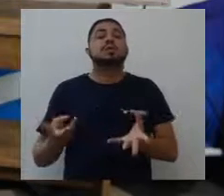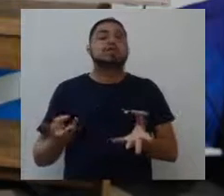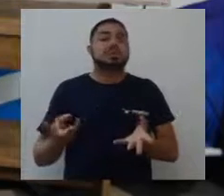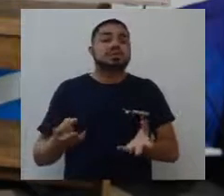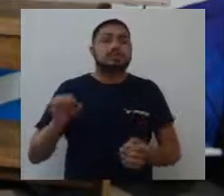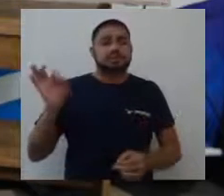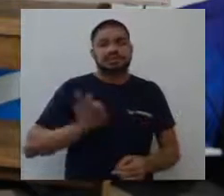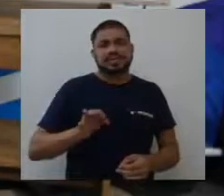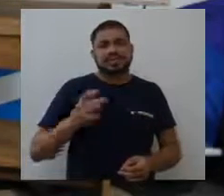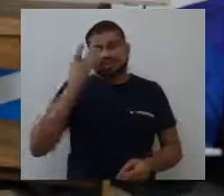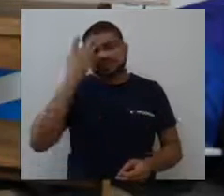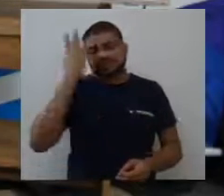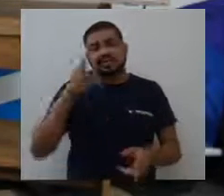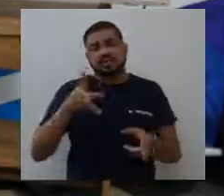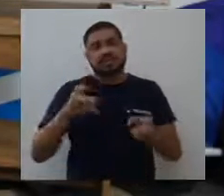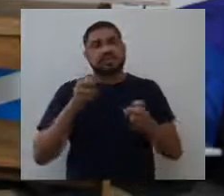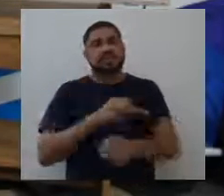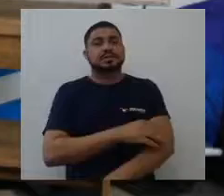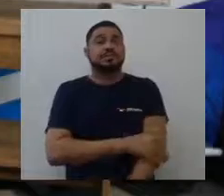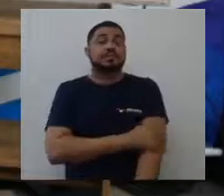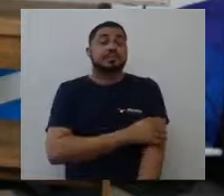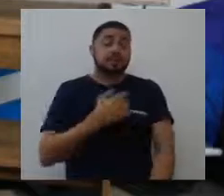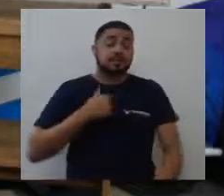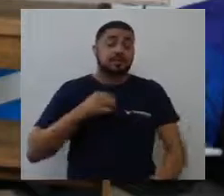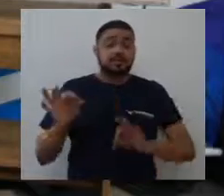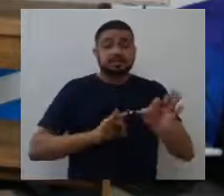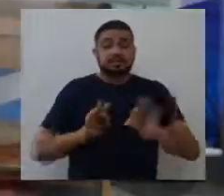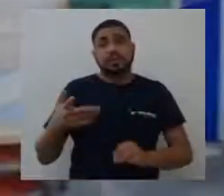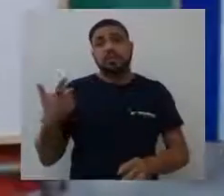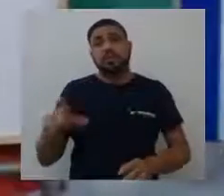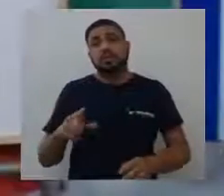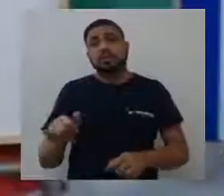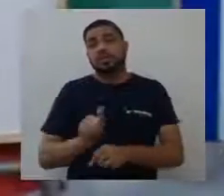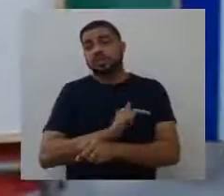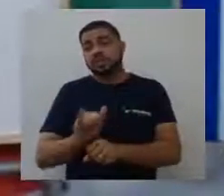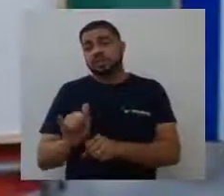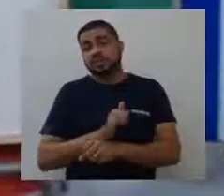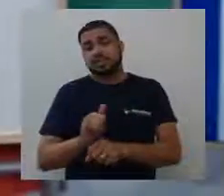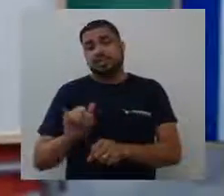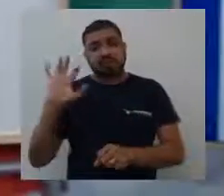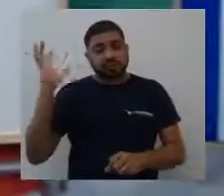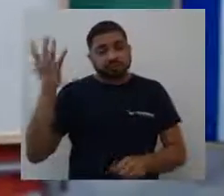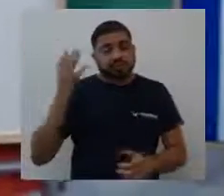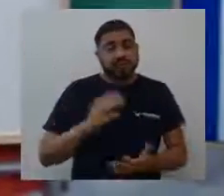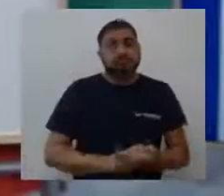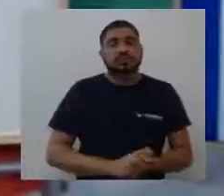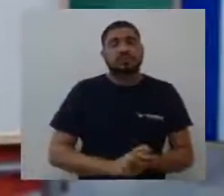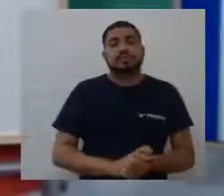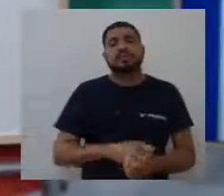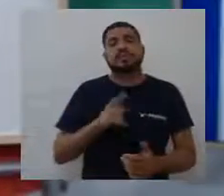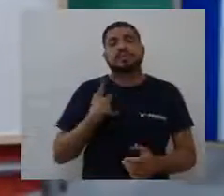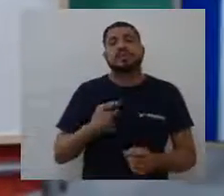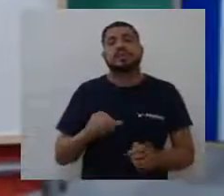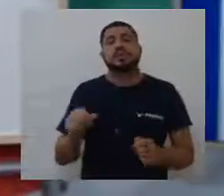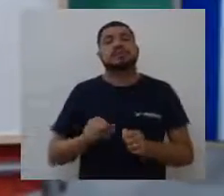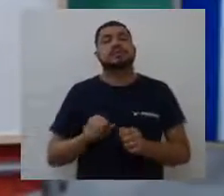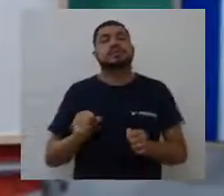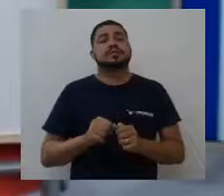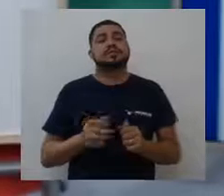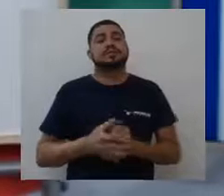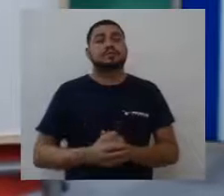Gente, é fácil você perceber aqui. Eu vou montar agora uma outra estratégia de resolução para essa questão, tá? Para você ir compondo aí um